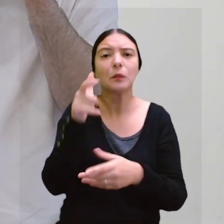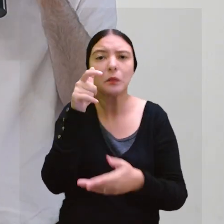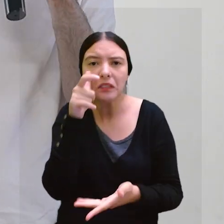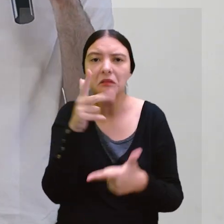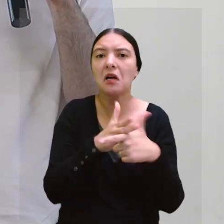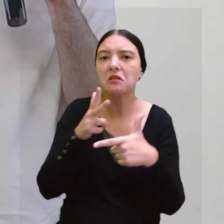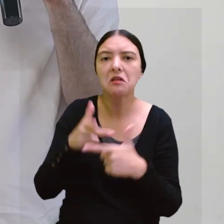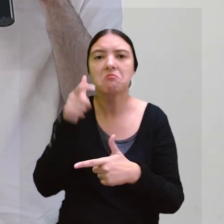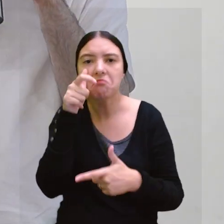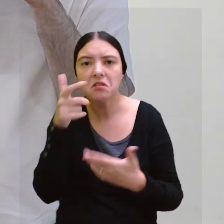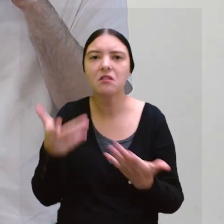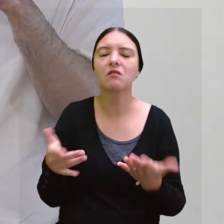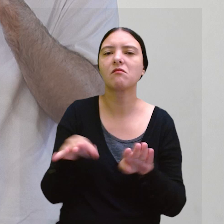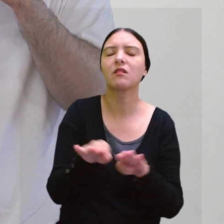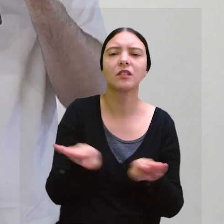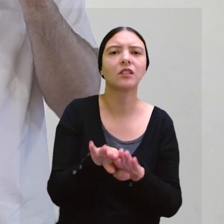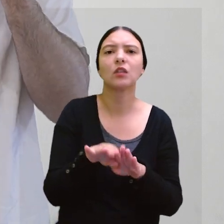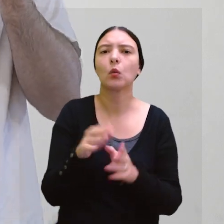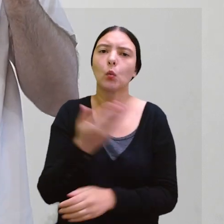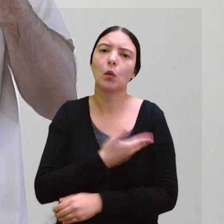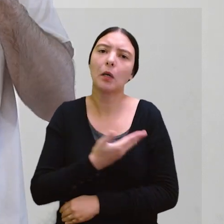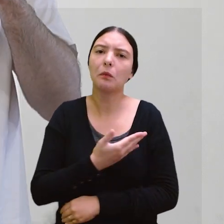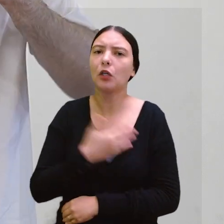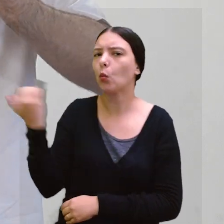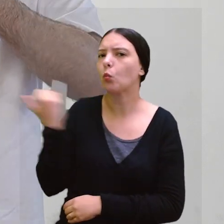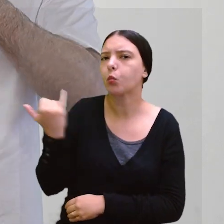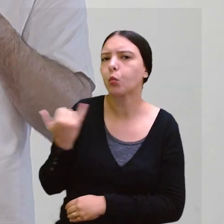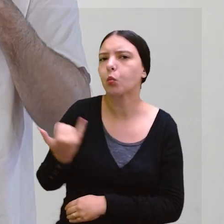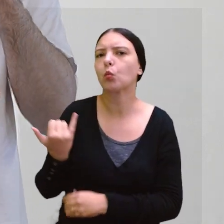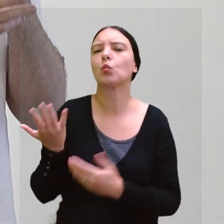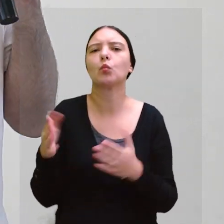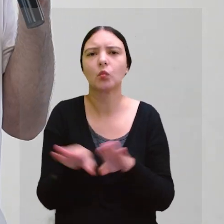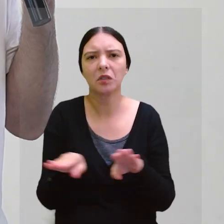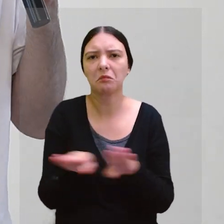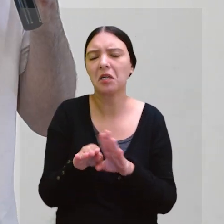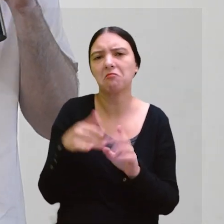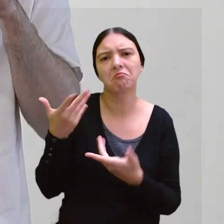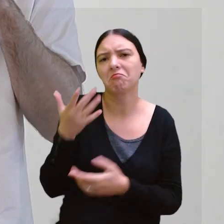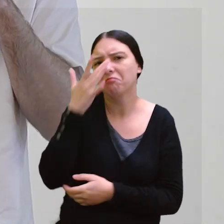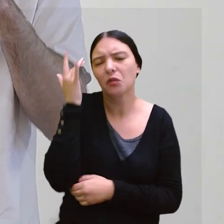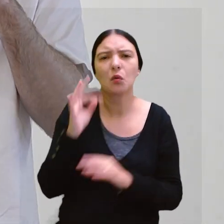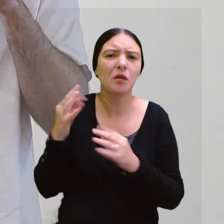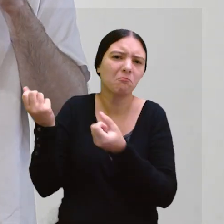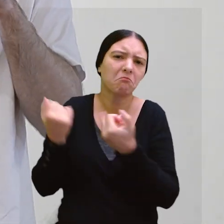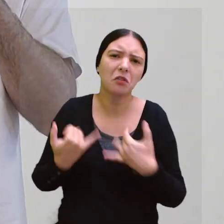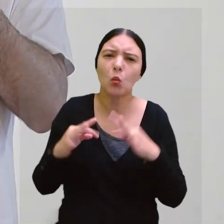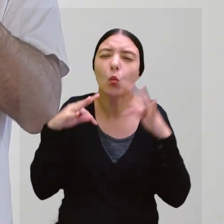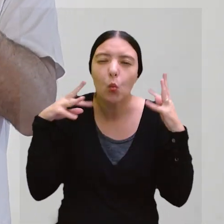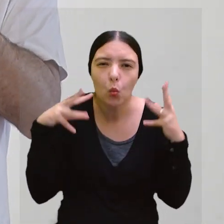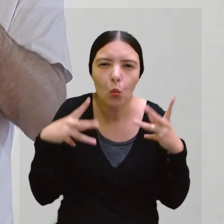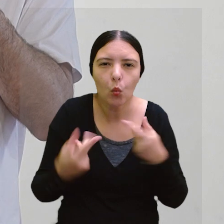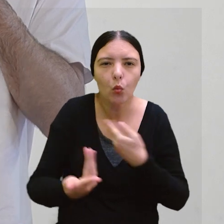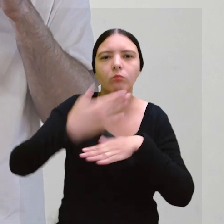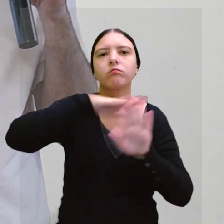série, o caso que o colega, uma narrativa que alguém te faz, um discurso oral, tudo isso, em alguma medida, tem uma